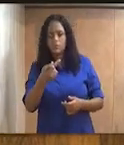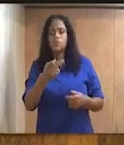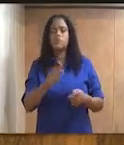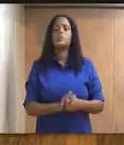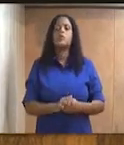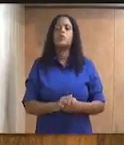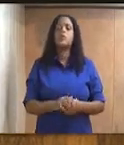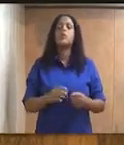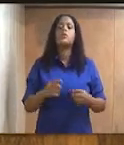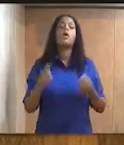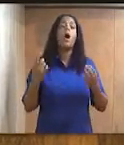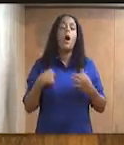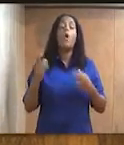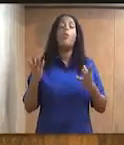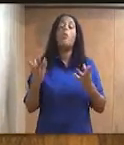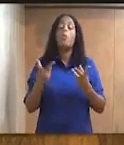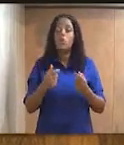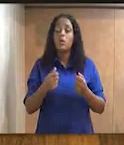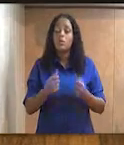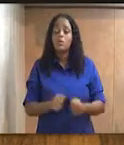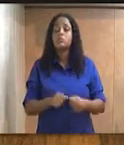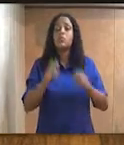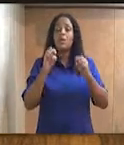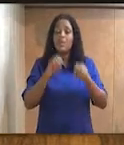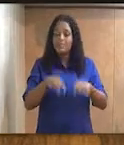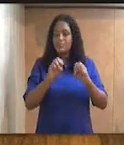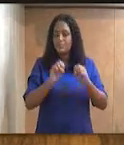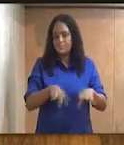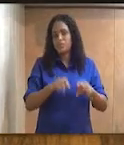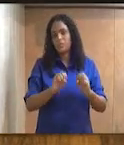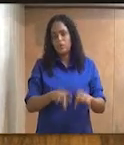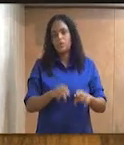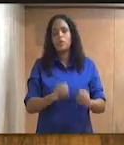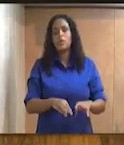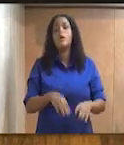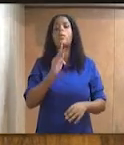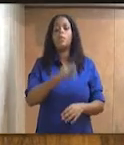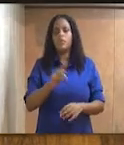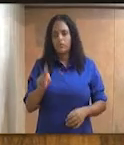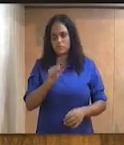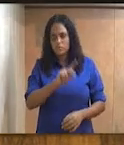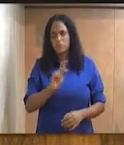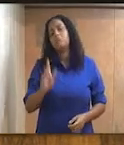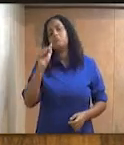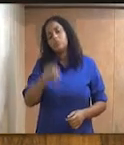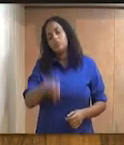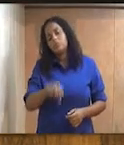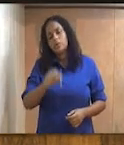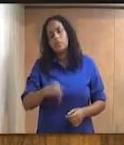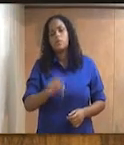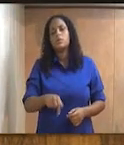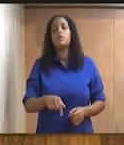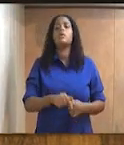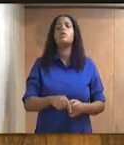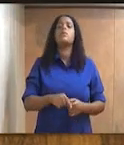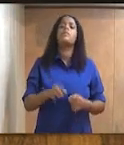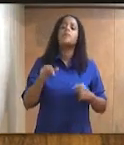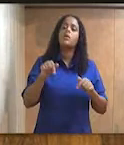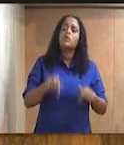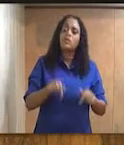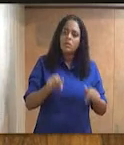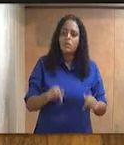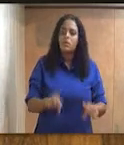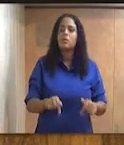da qualidade do nosso ensino público. Os professores aqui representados pelo CEP estão no